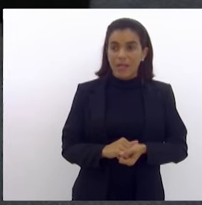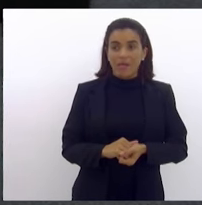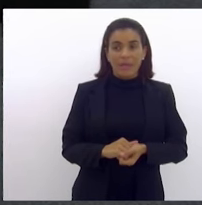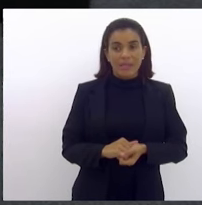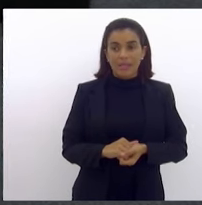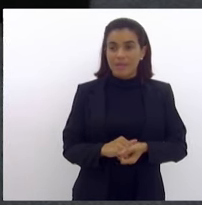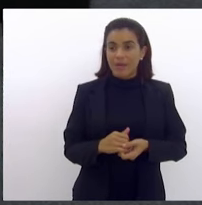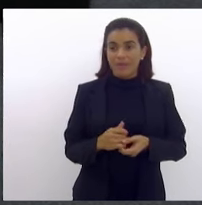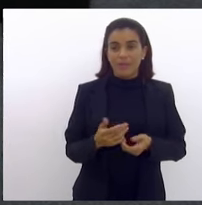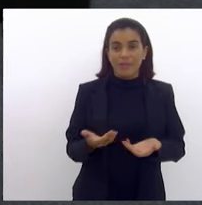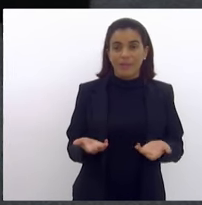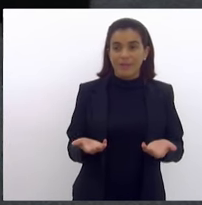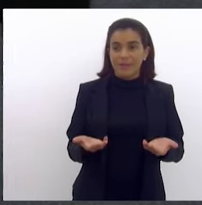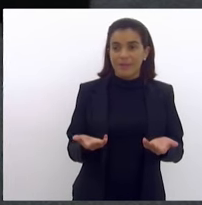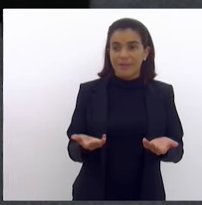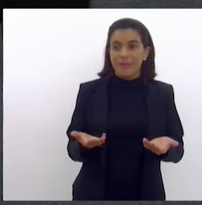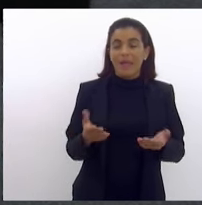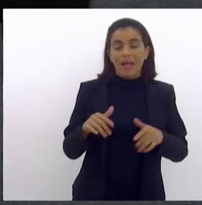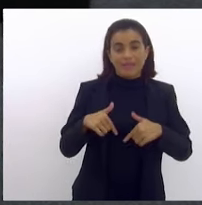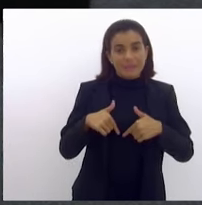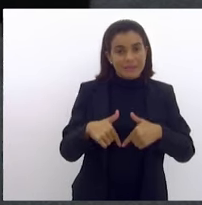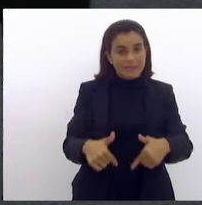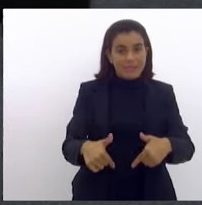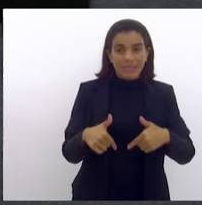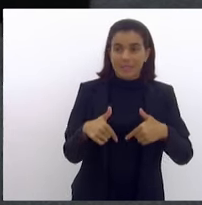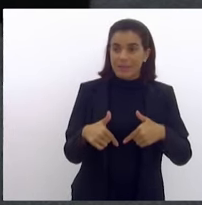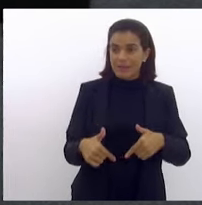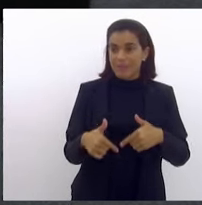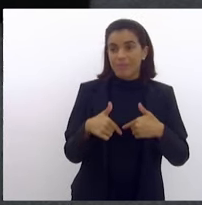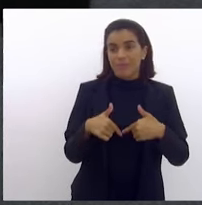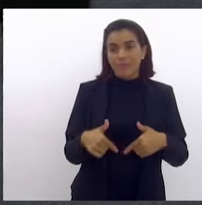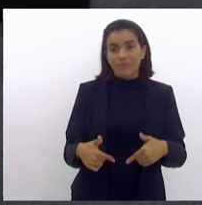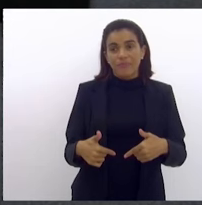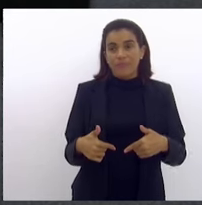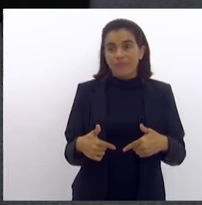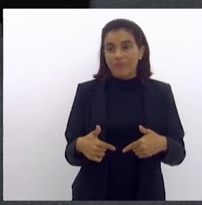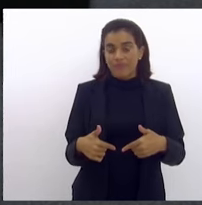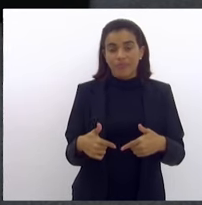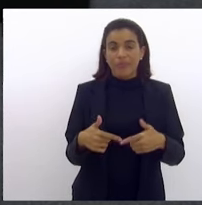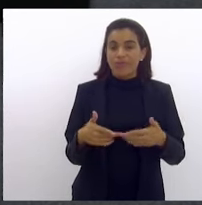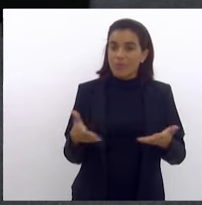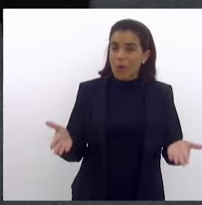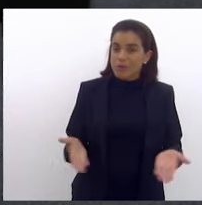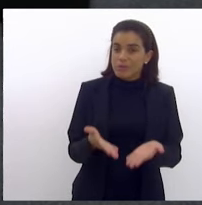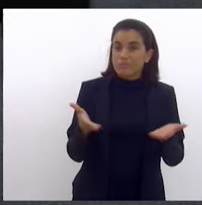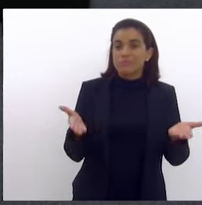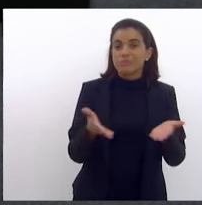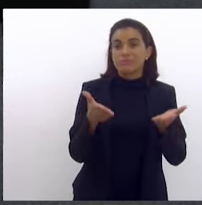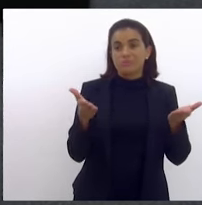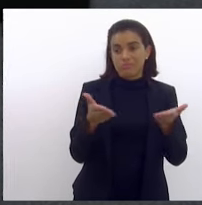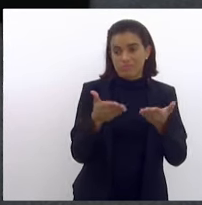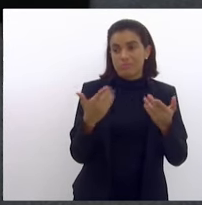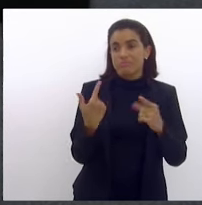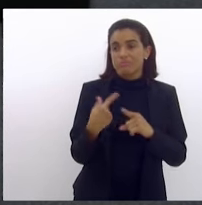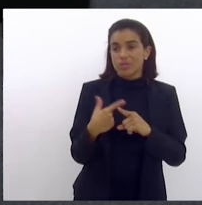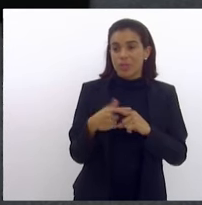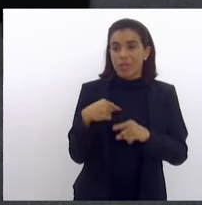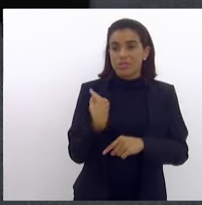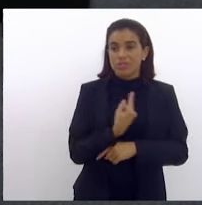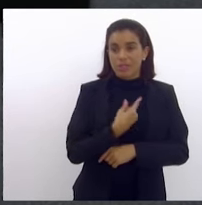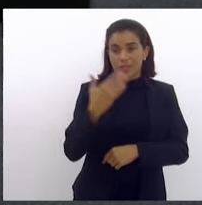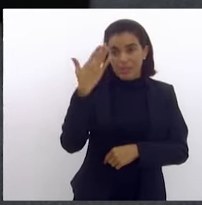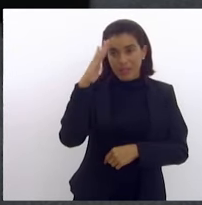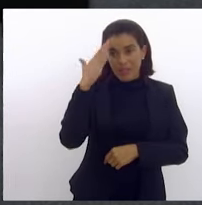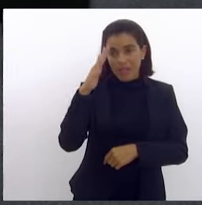Tiaju, essa sua iniciativa. Que bom que a gente pôde colaborar também, porque a gente entende o